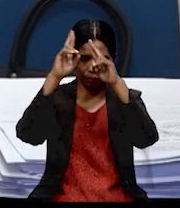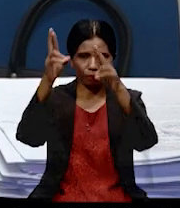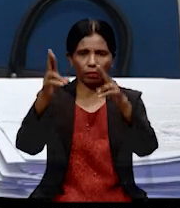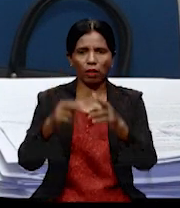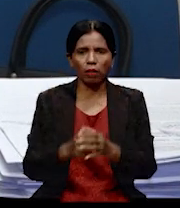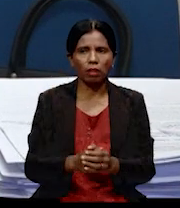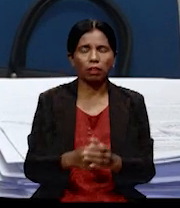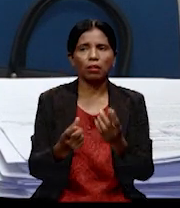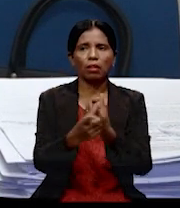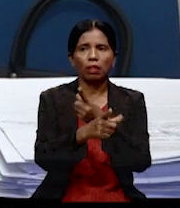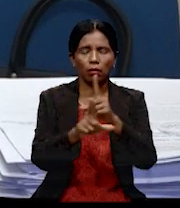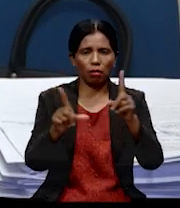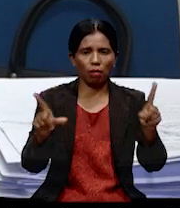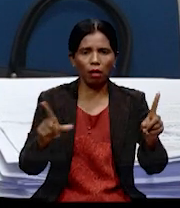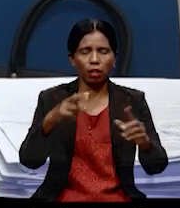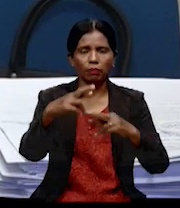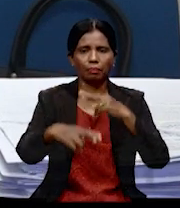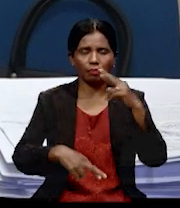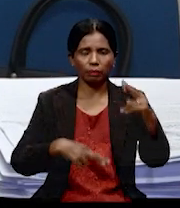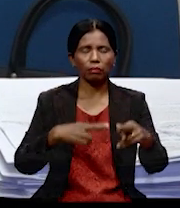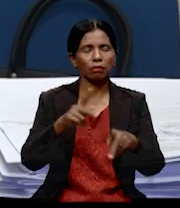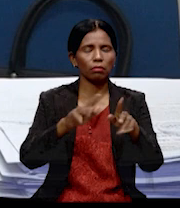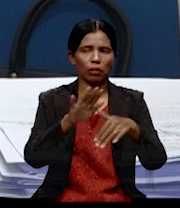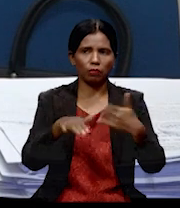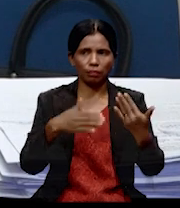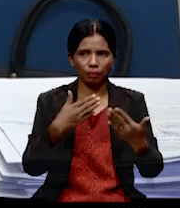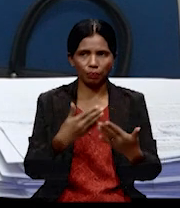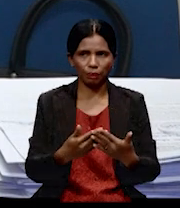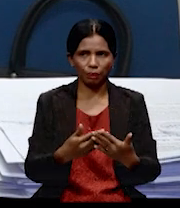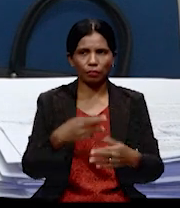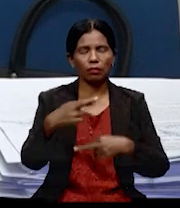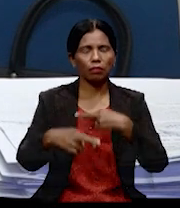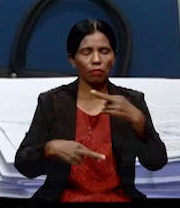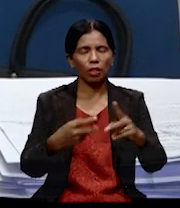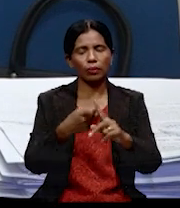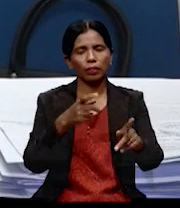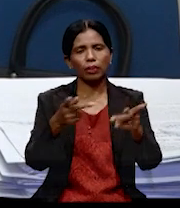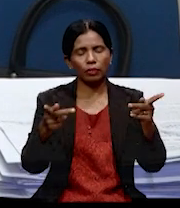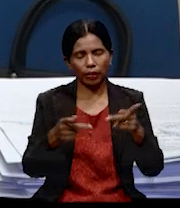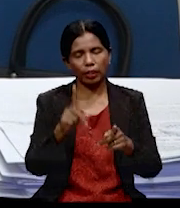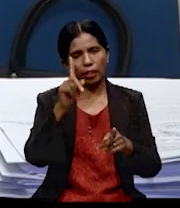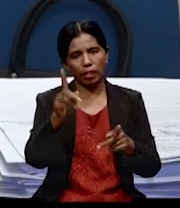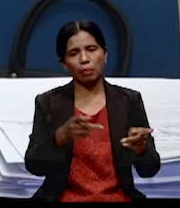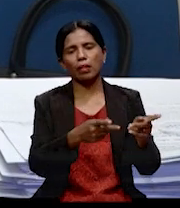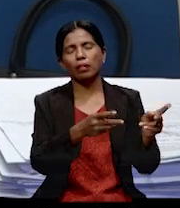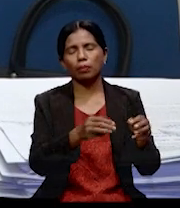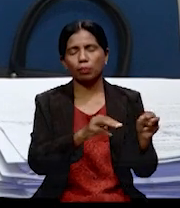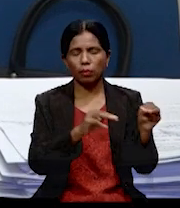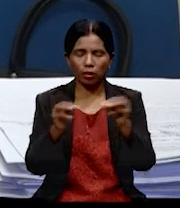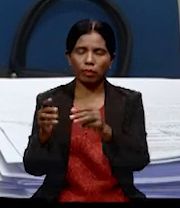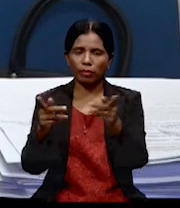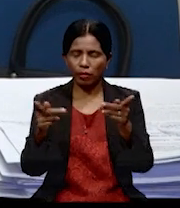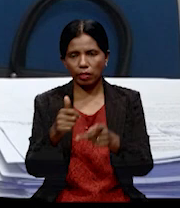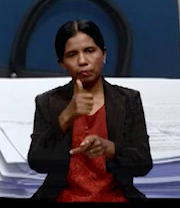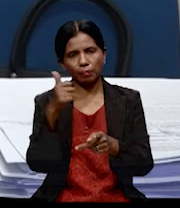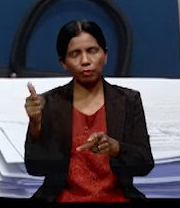livre circulação, ema o todo. A tu circula ou se fata em ida, vai fata em selo. A tu escola ou se muda